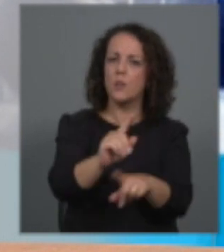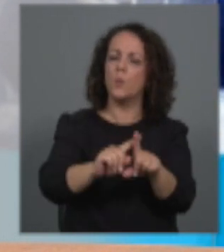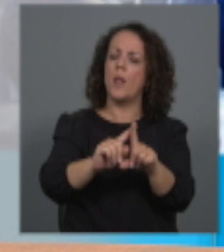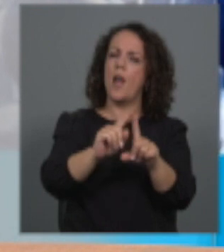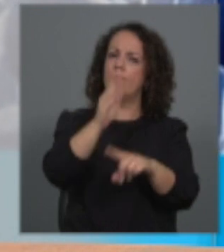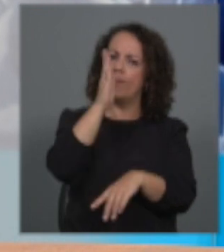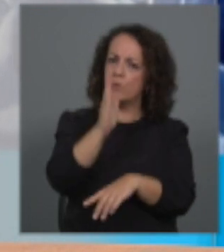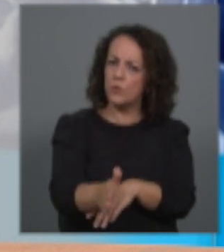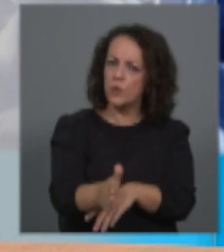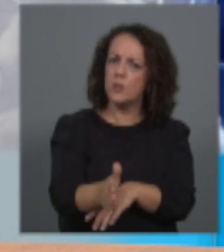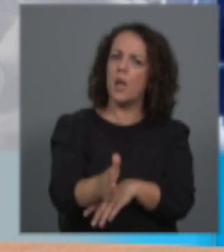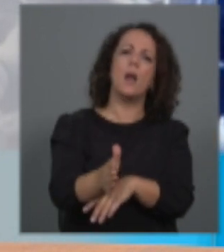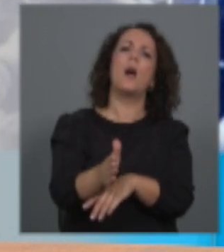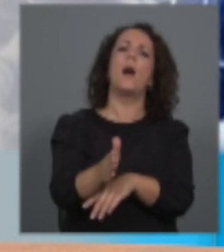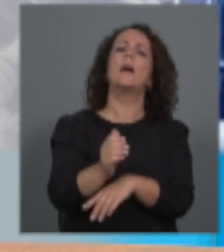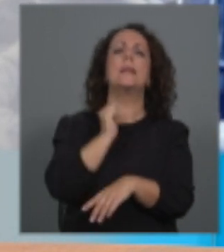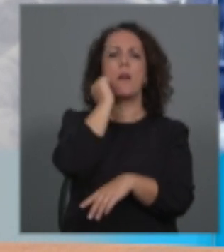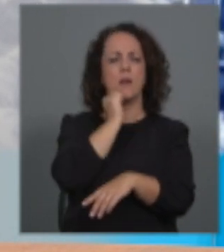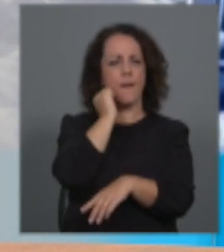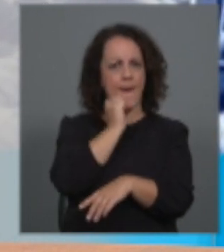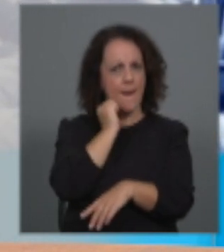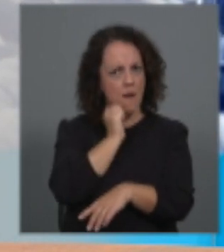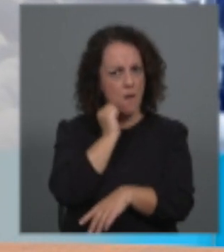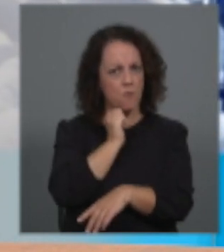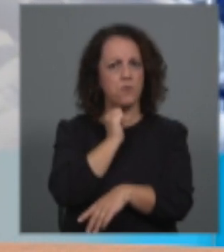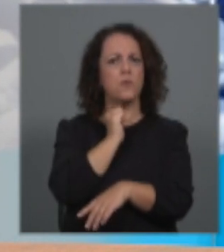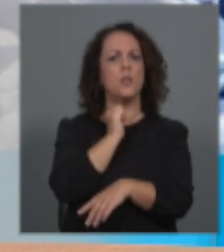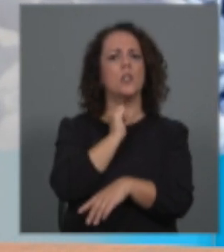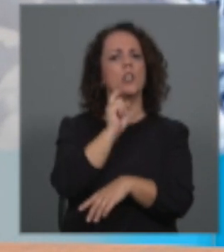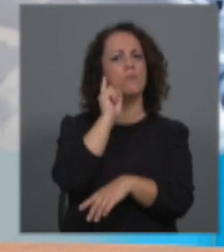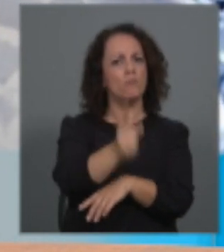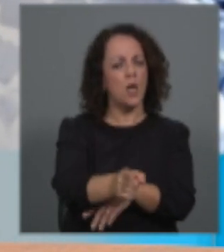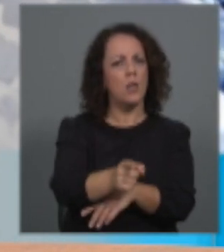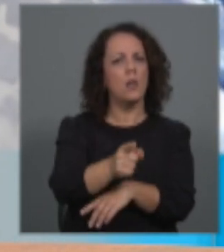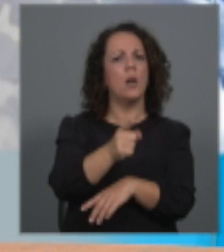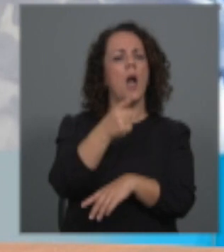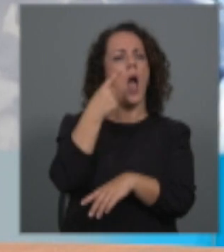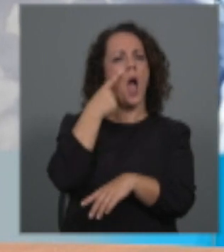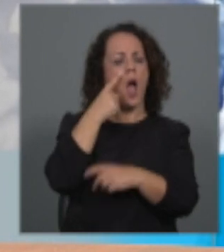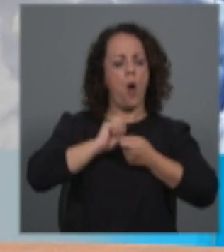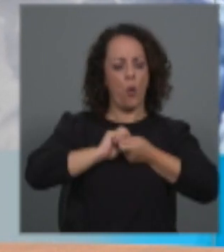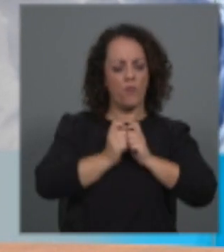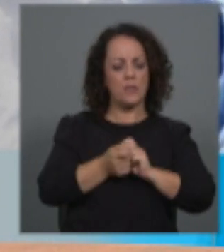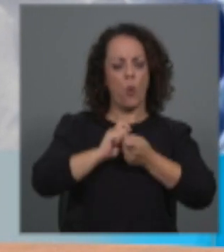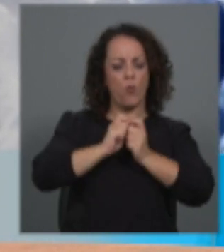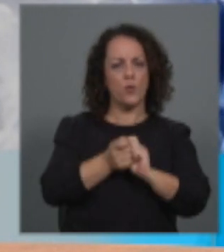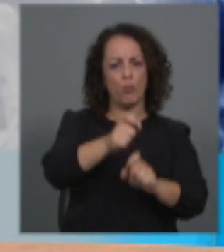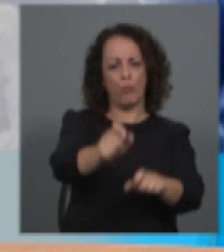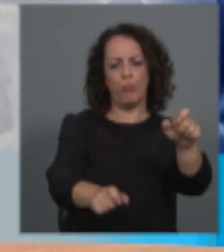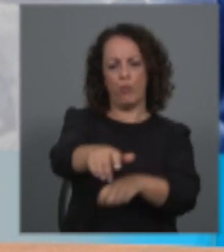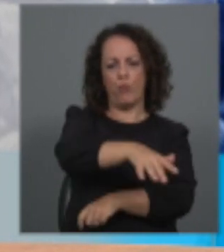austeridade, de gravidade, de conversão constante ao povo de